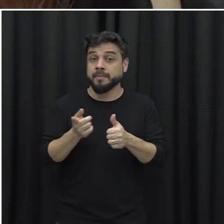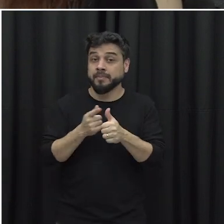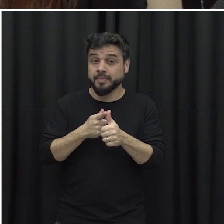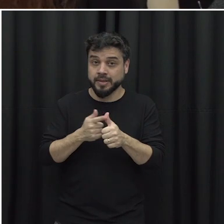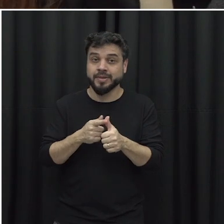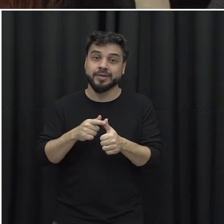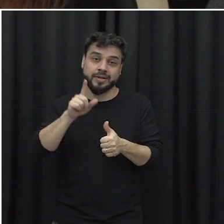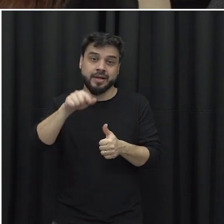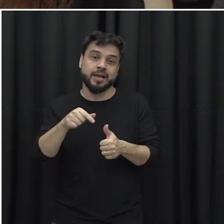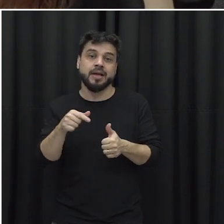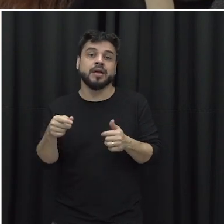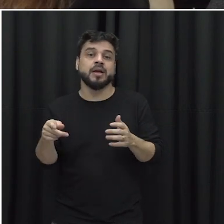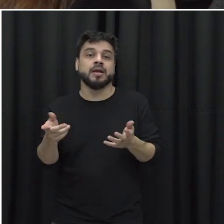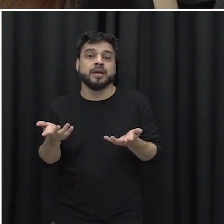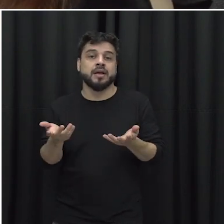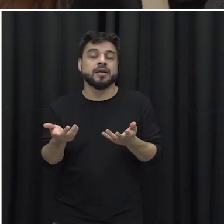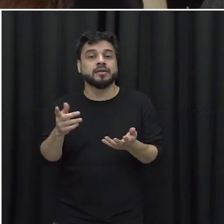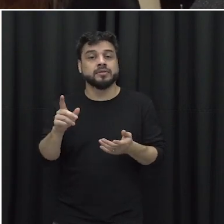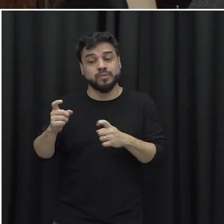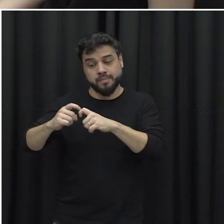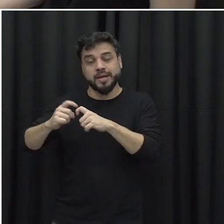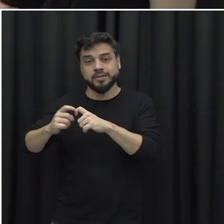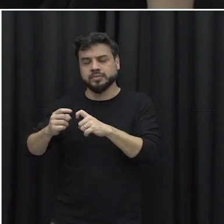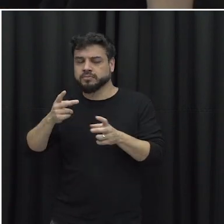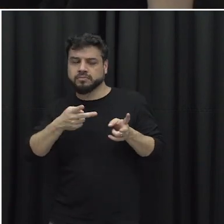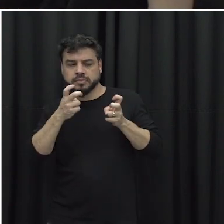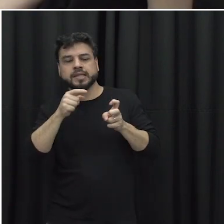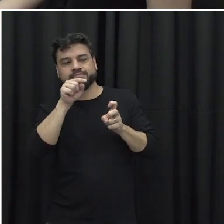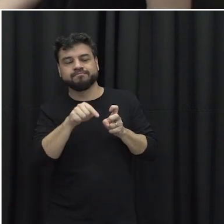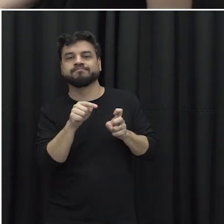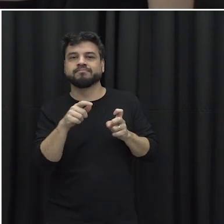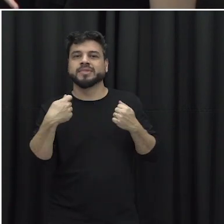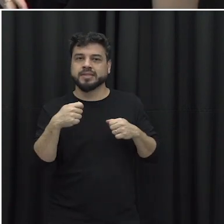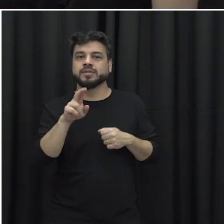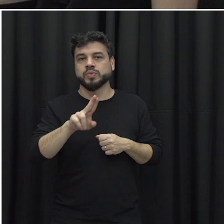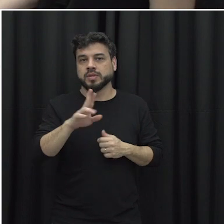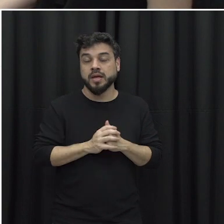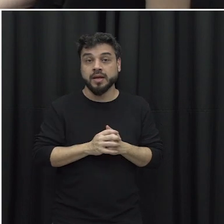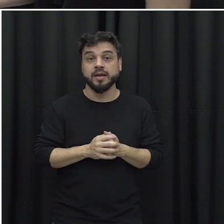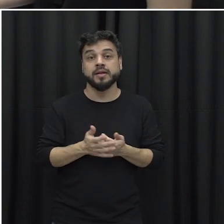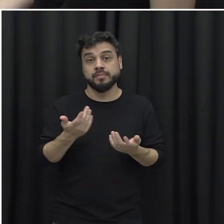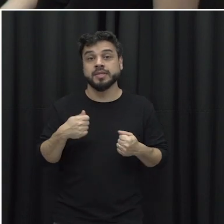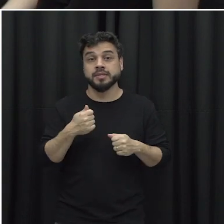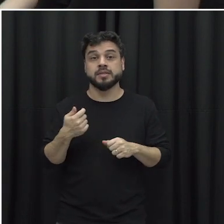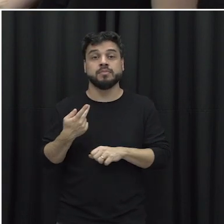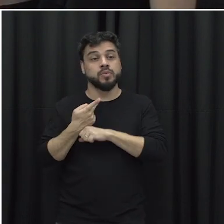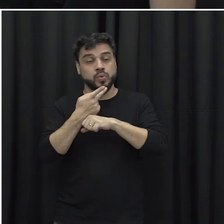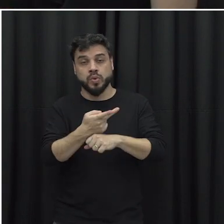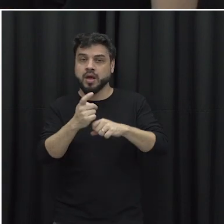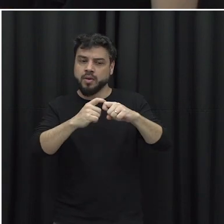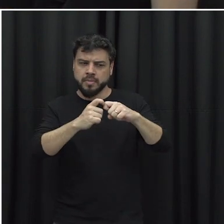feito pelo médico, né? Então, a pessoa buscar um profissional que entende na área de canabinoides é